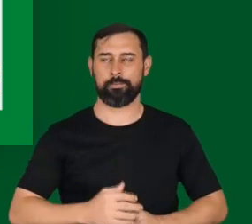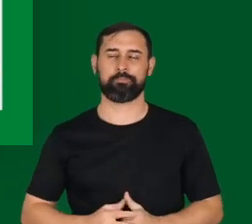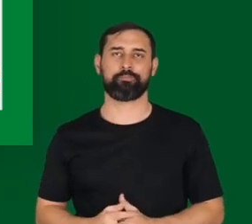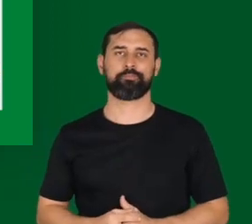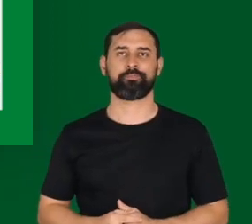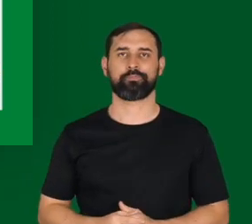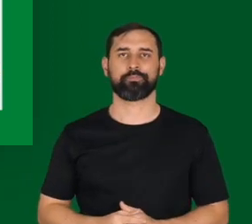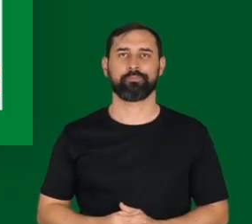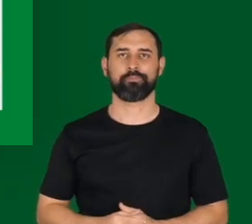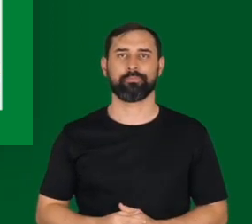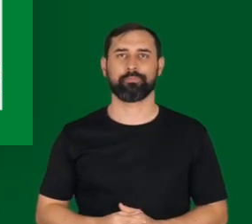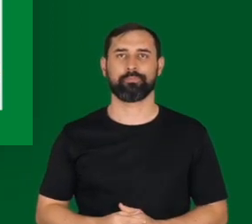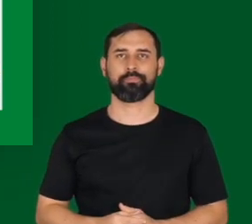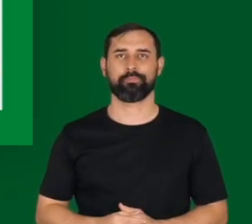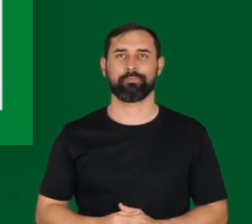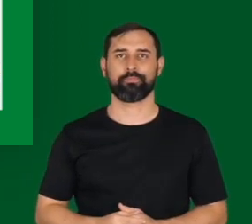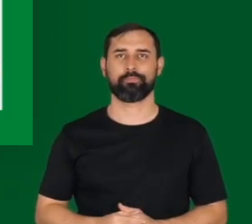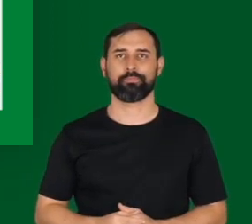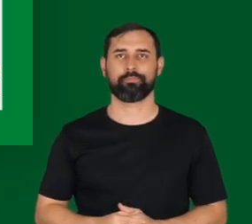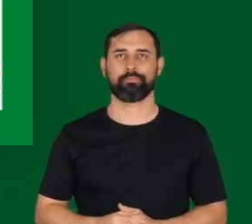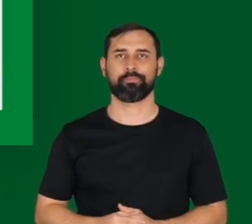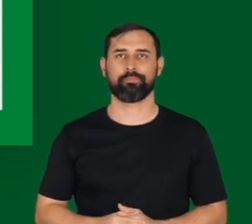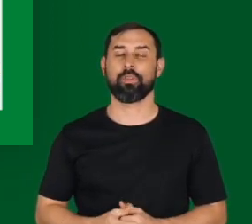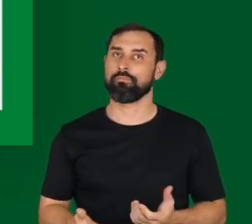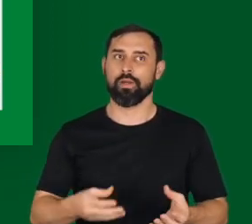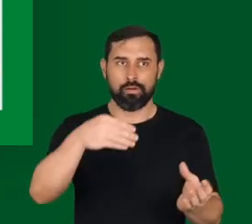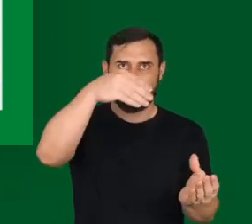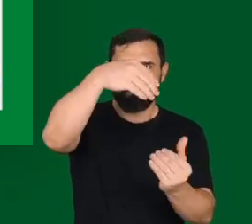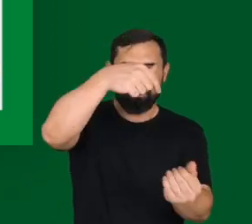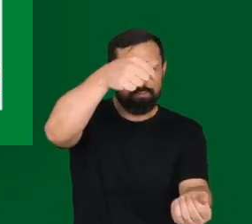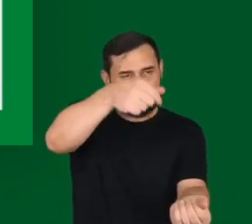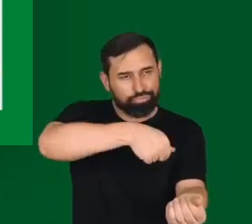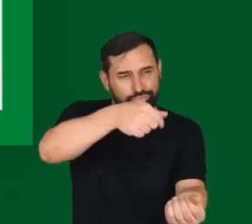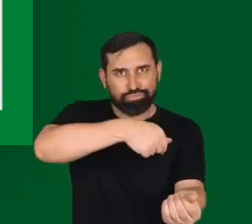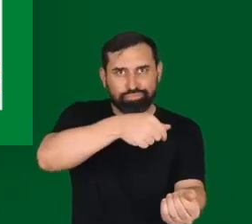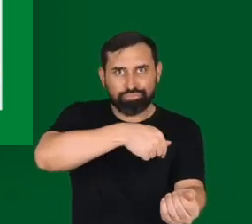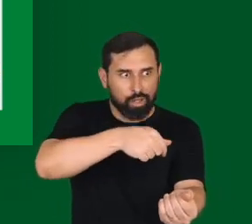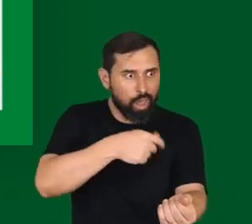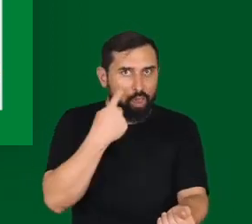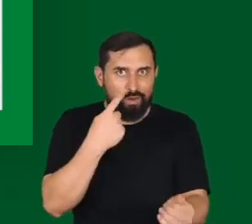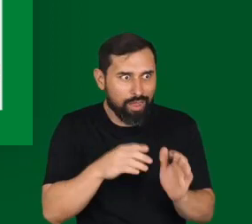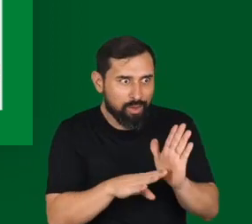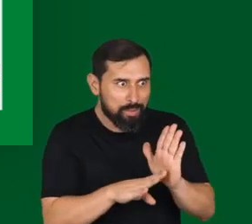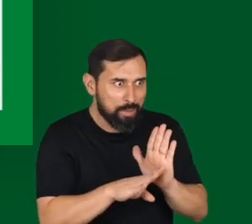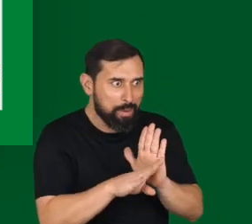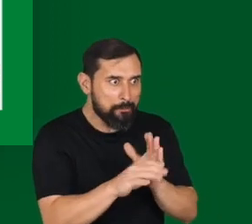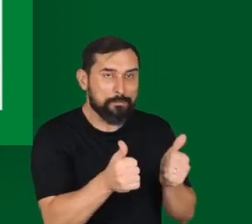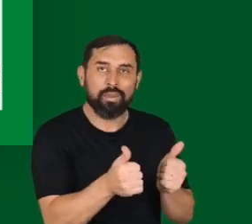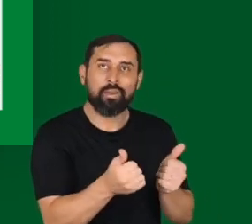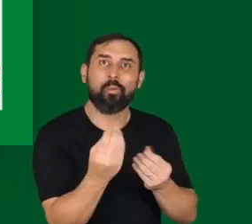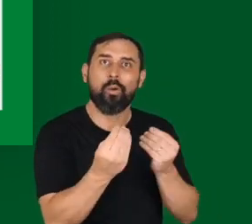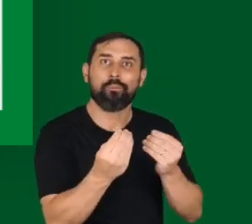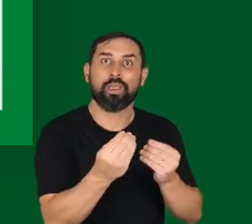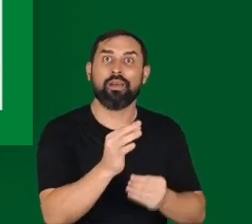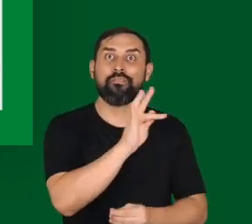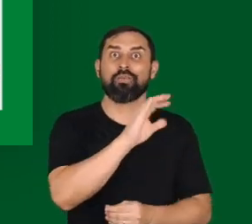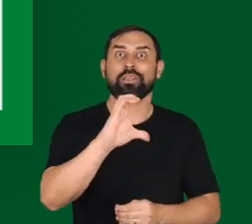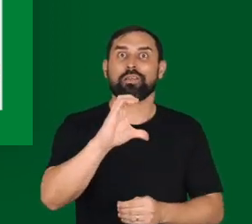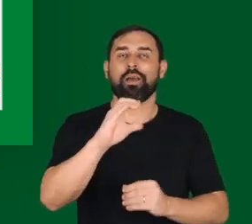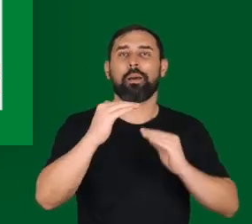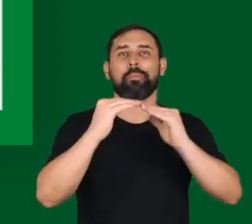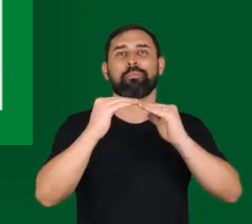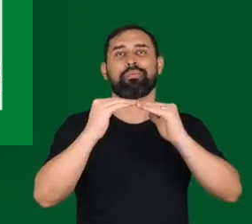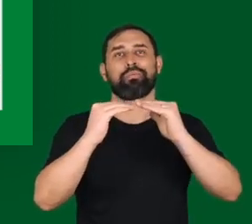com controle ali. E quais os sinais que essa reposição volêmica ela está sendo efetiva? Então, eu vou ter